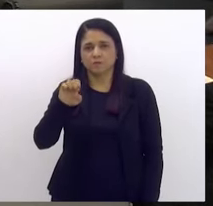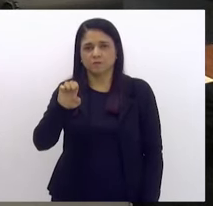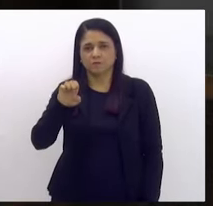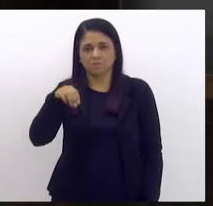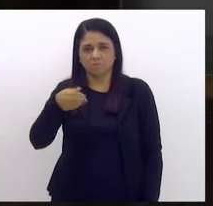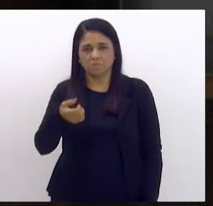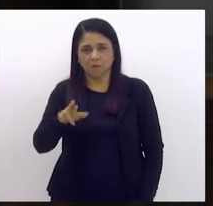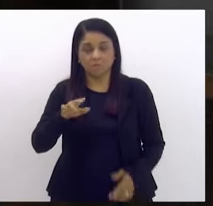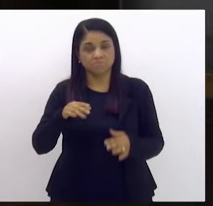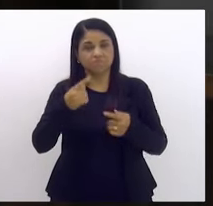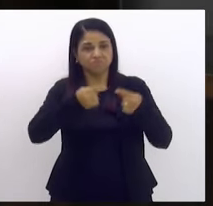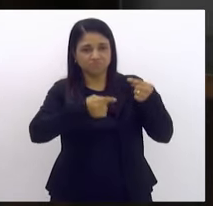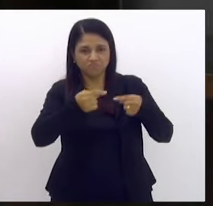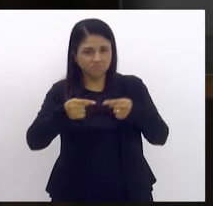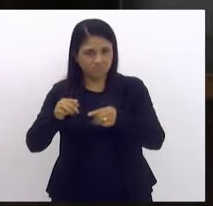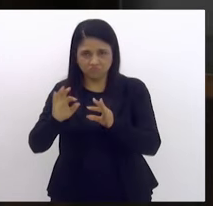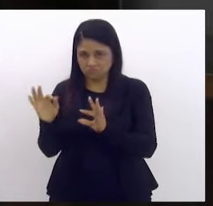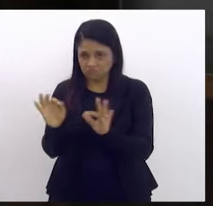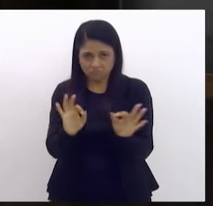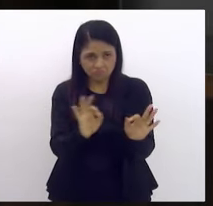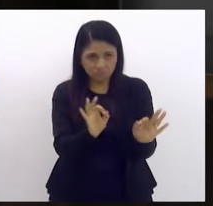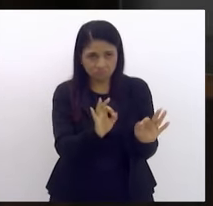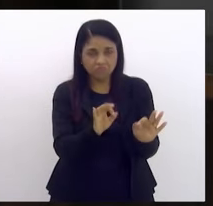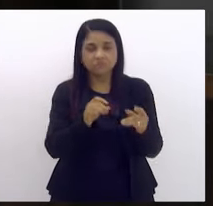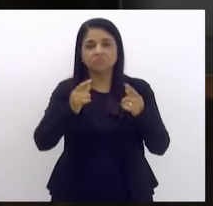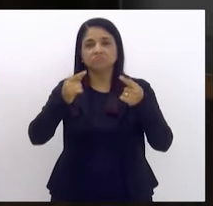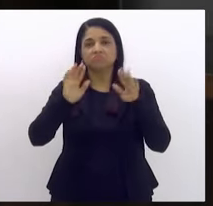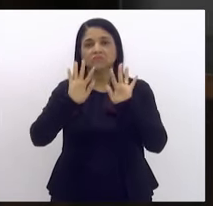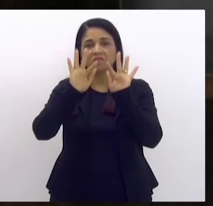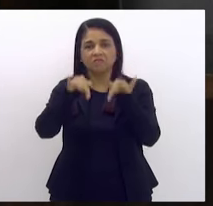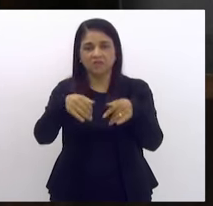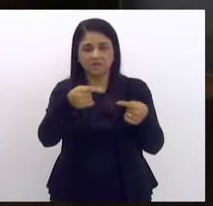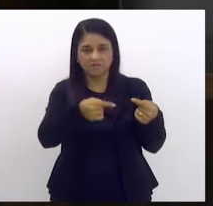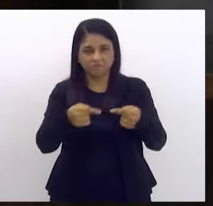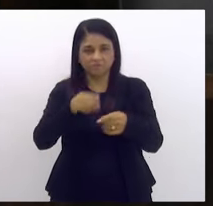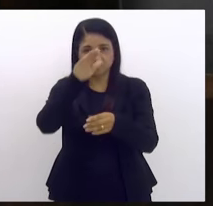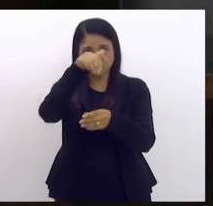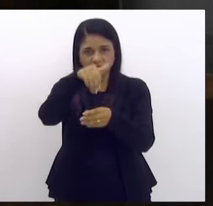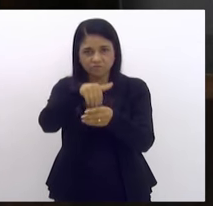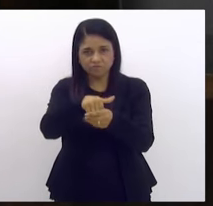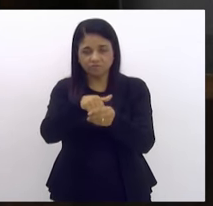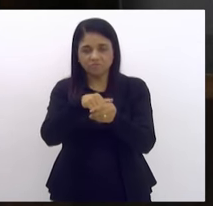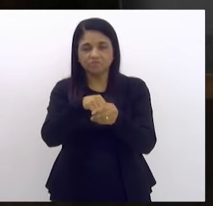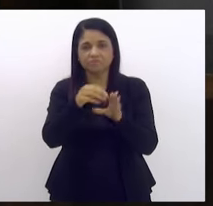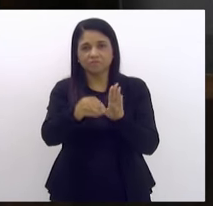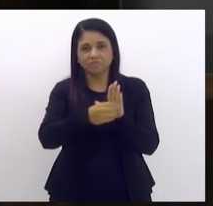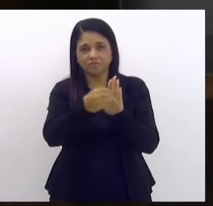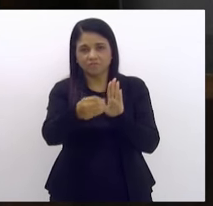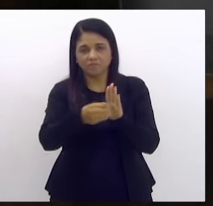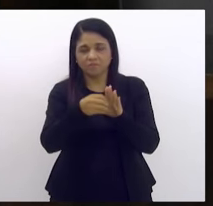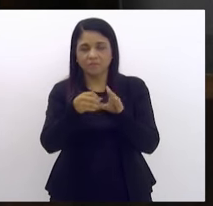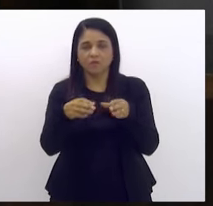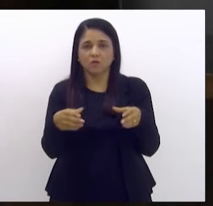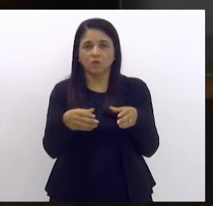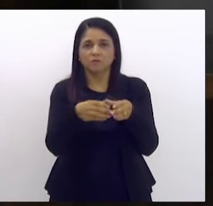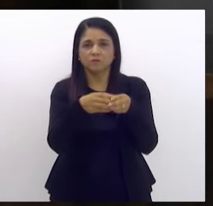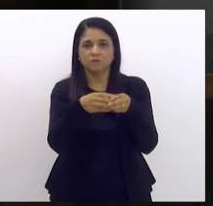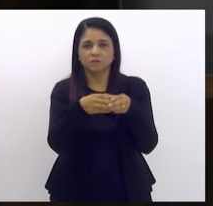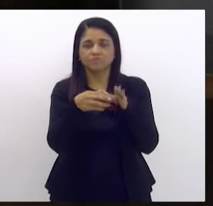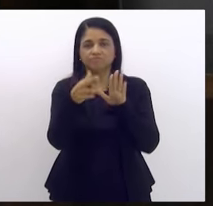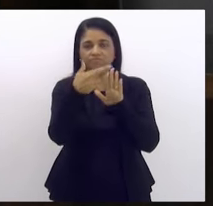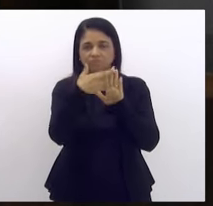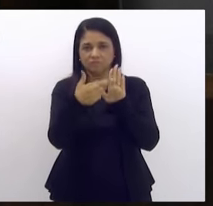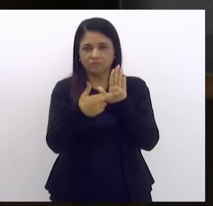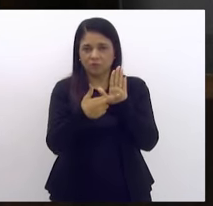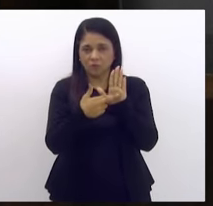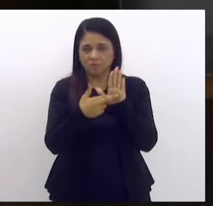Não havendo mais quem queira discutir, encerrada a discussão, em votação as emendas da comissão de normas